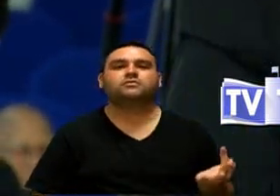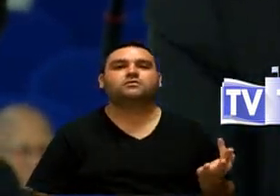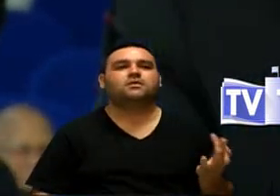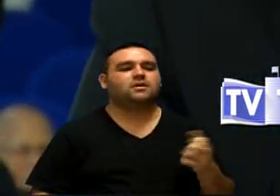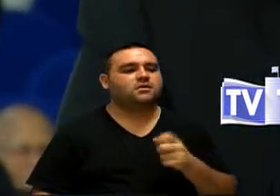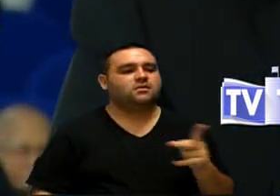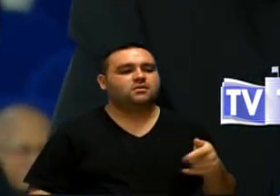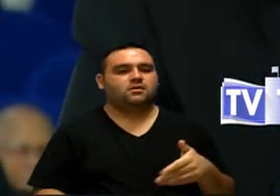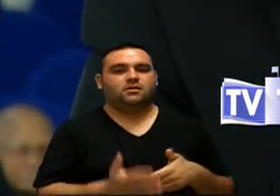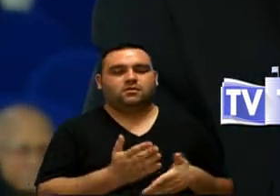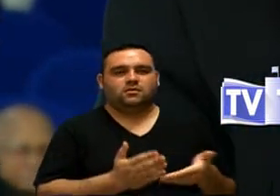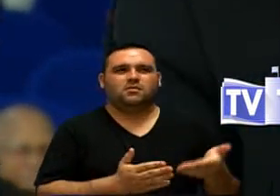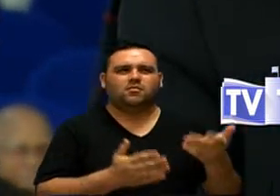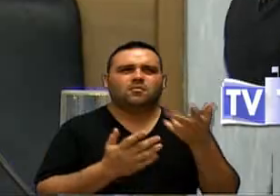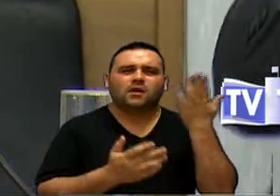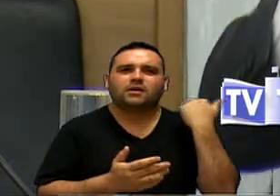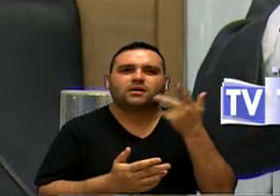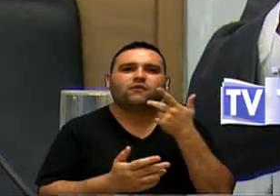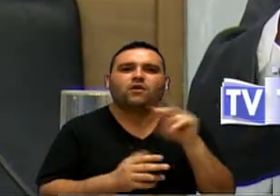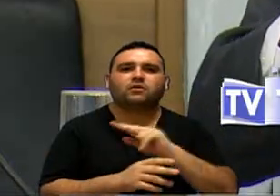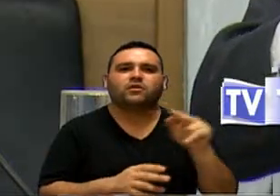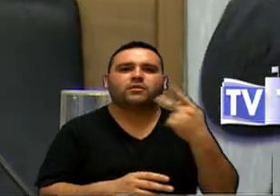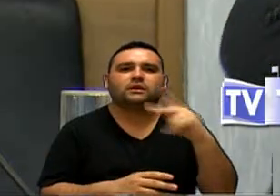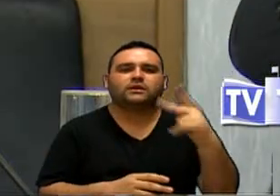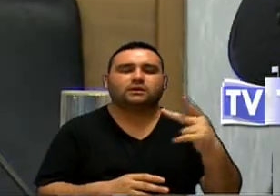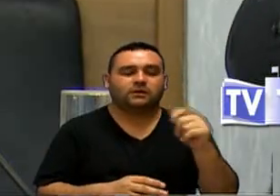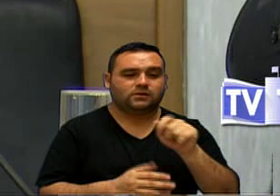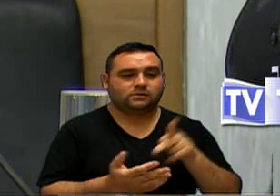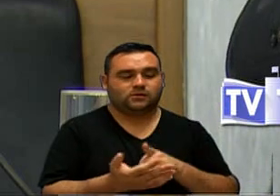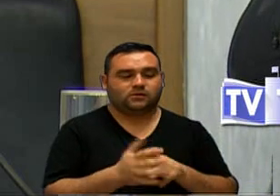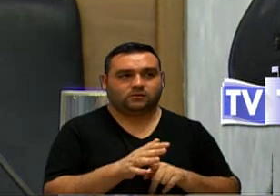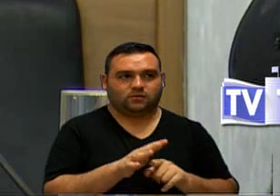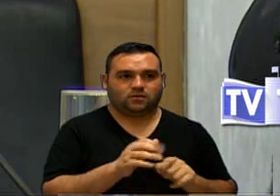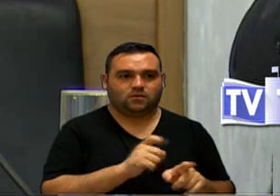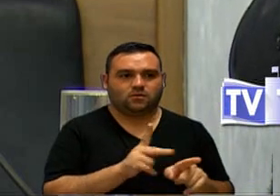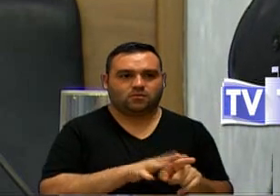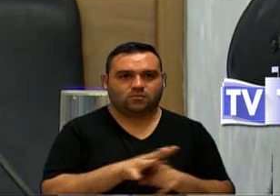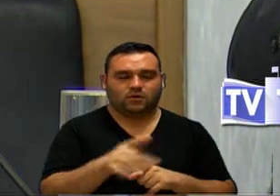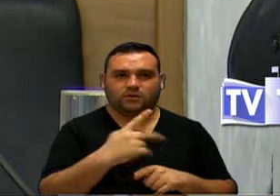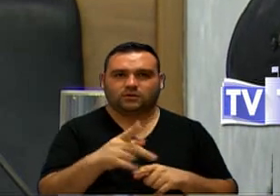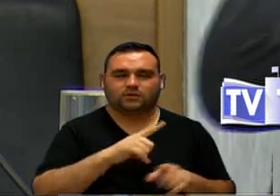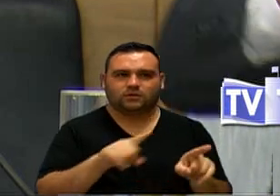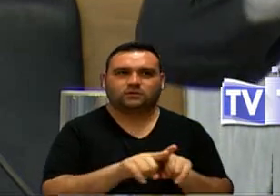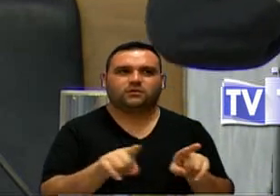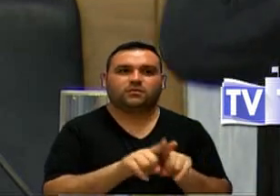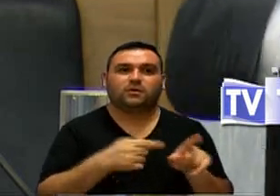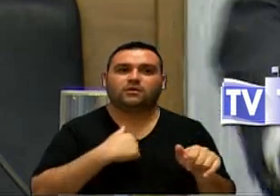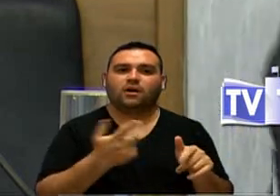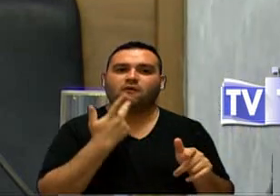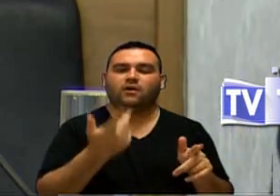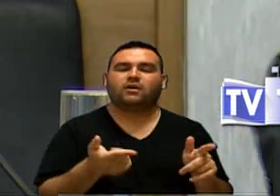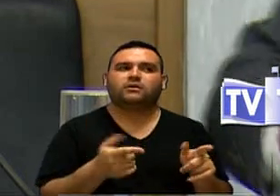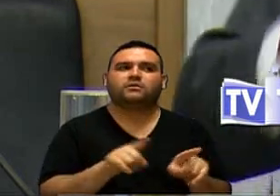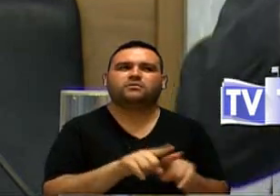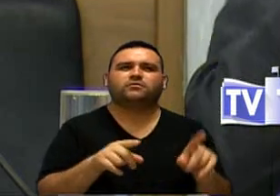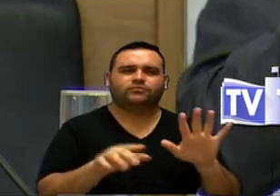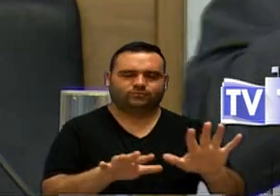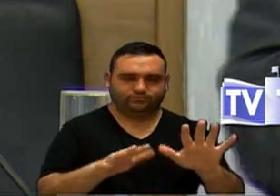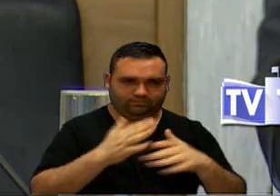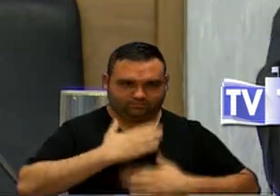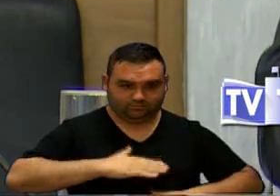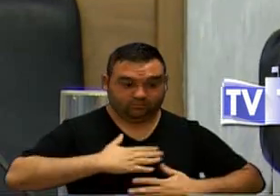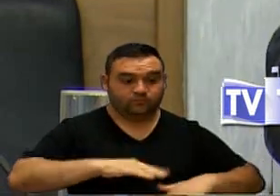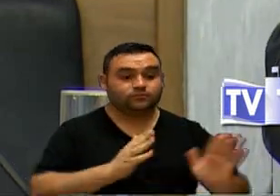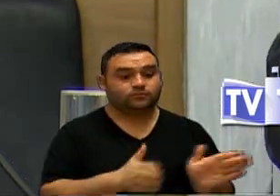na audiência é de vossa... Ele foi citado. Senhores. Na audiência de vossa vereador excelência... Manga. Só deixa eu... Não, é que eu tô com a palavra. Não, mas deixa... Vereador, vamos fazer o seguinte.